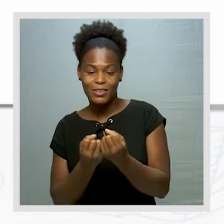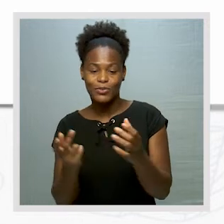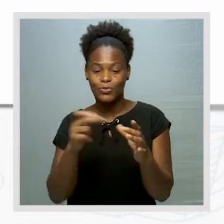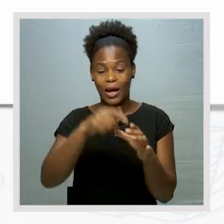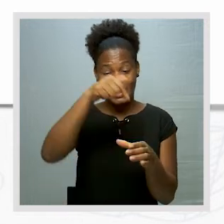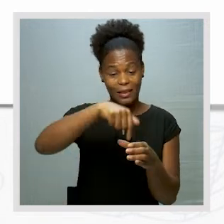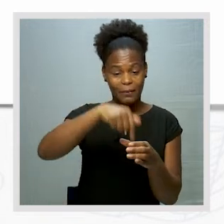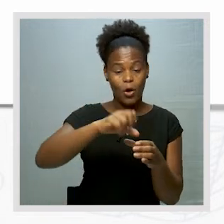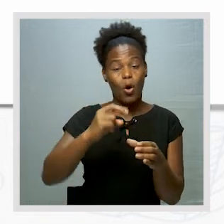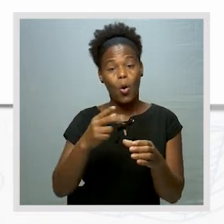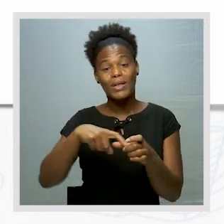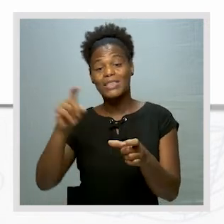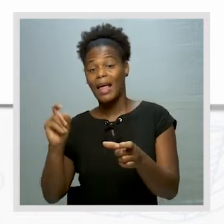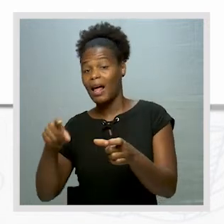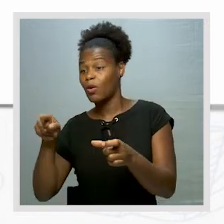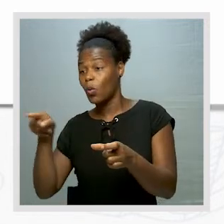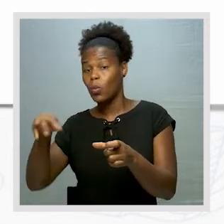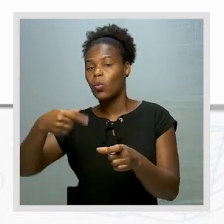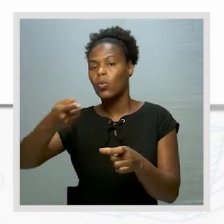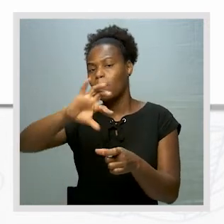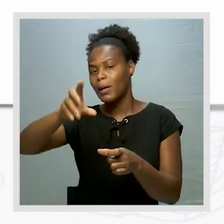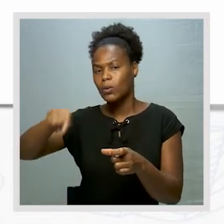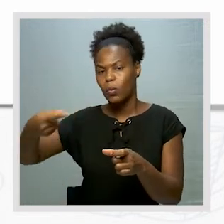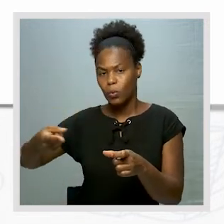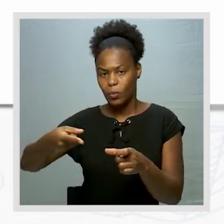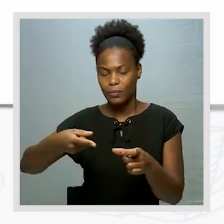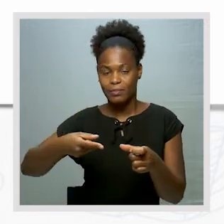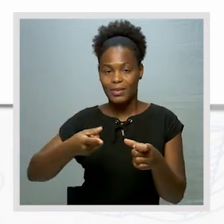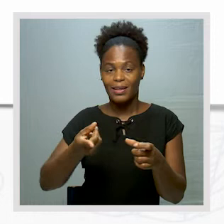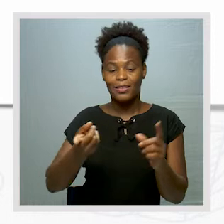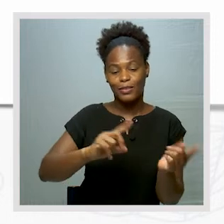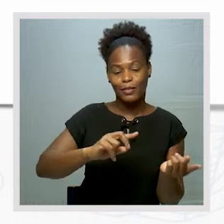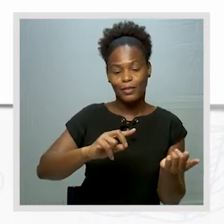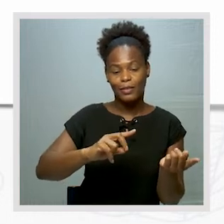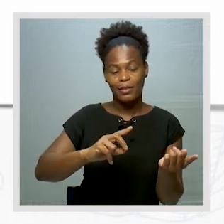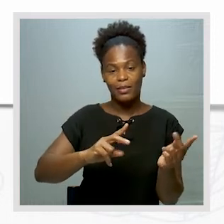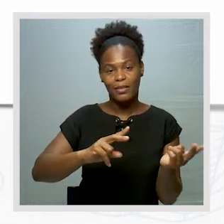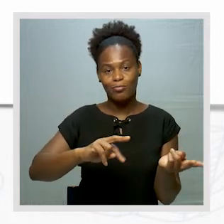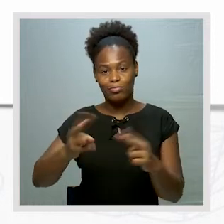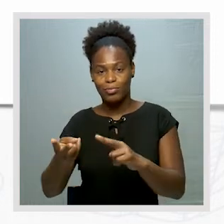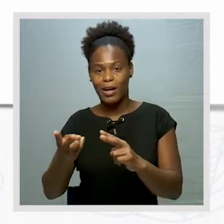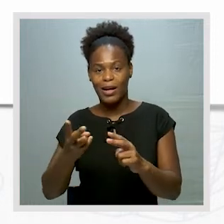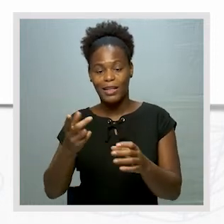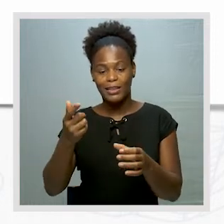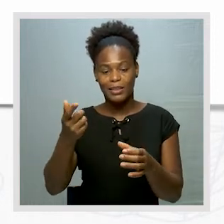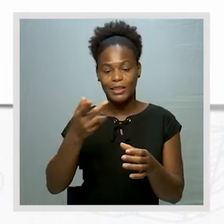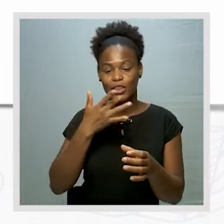sociais internas ou externas. As transferências internas é quando